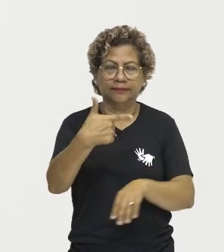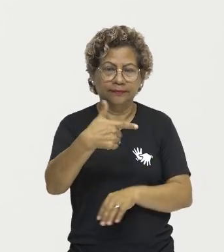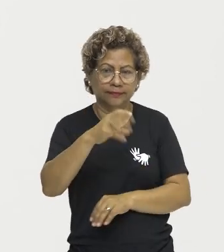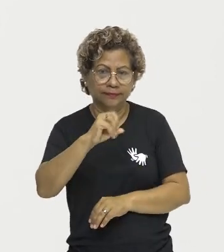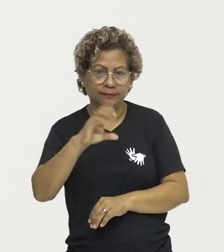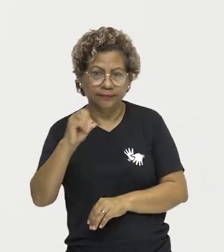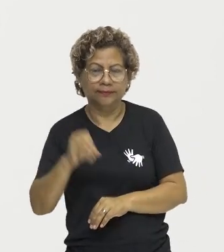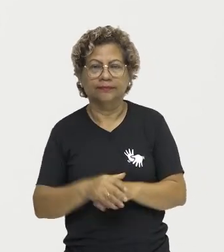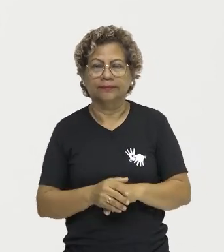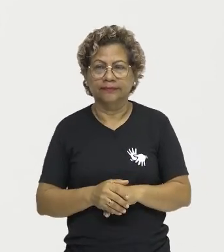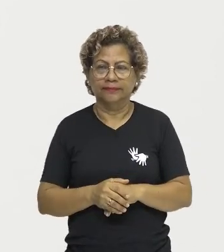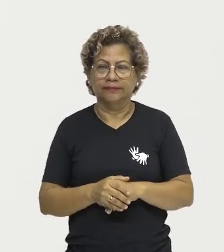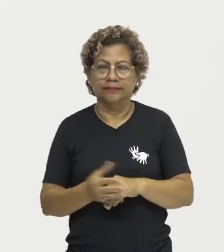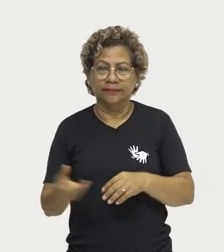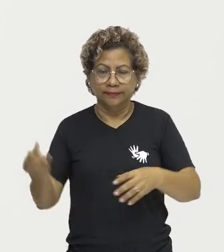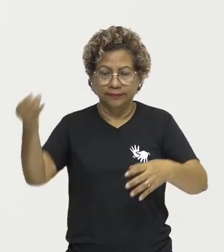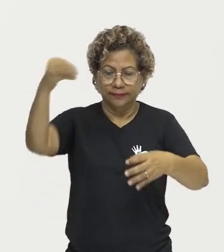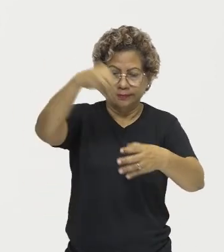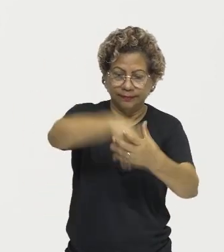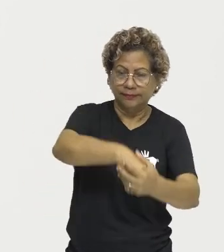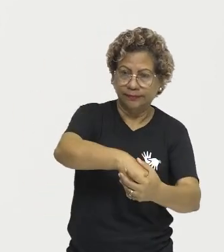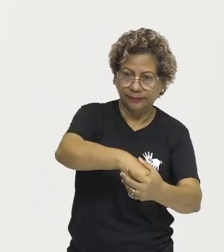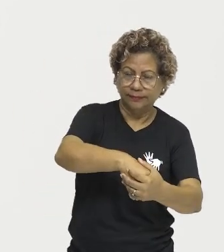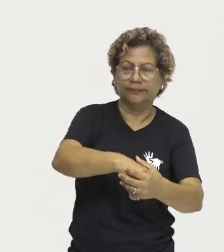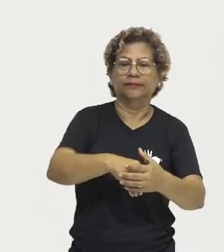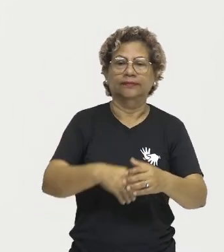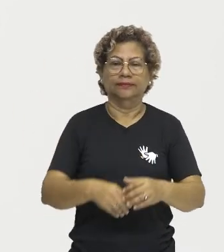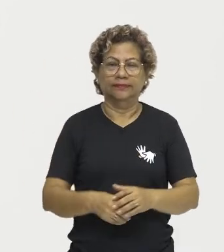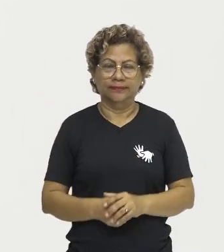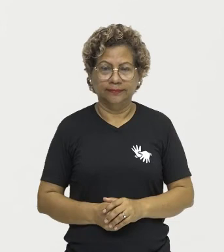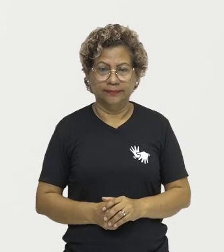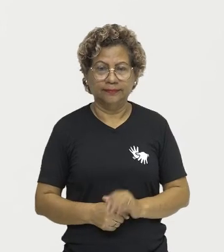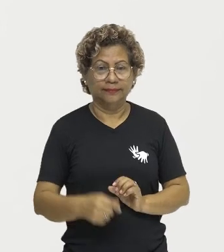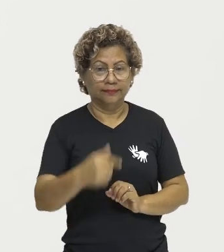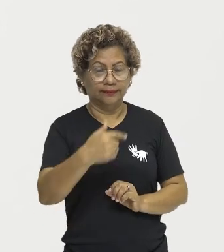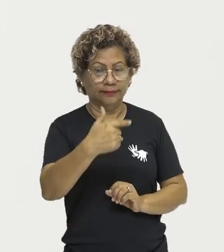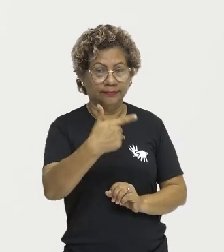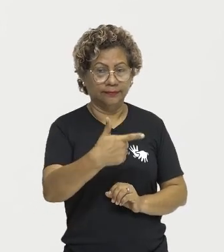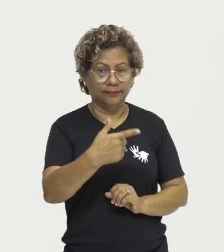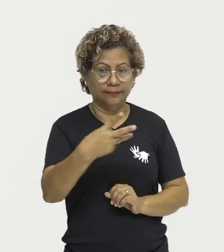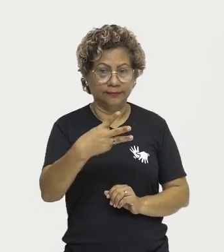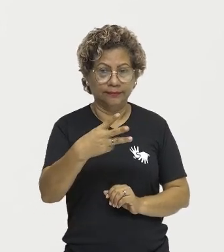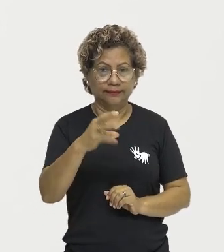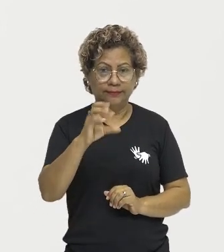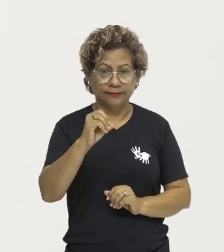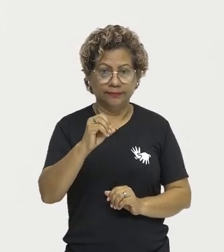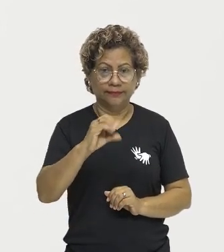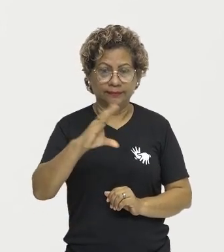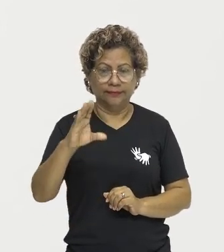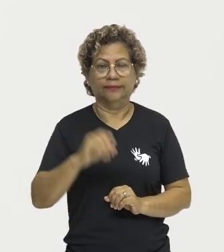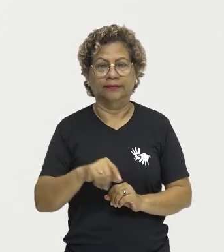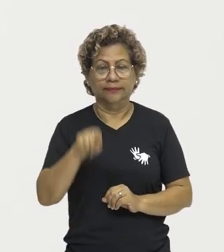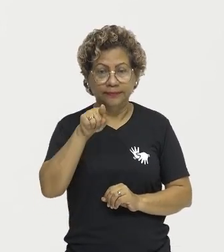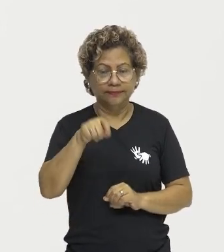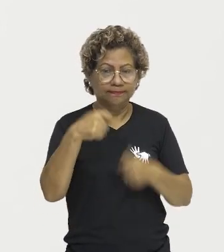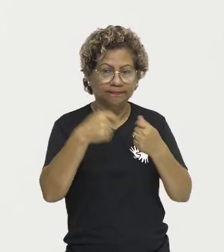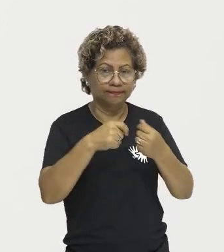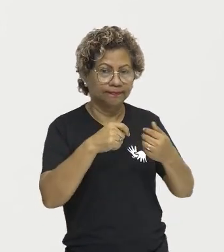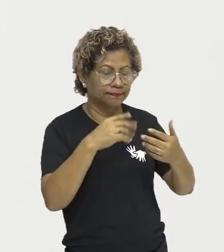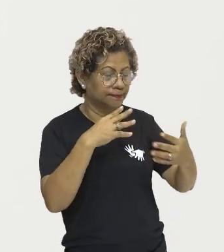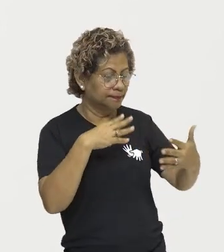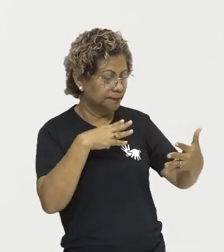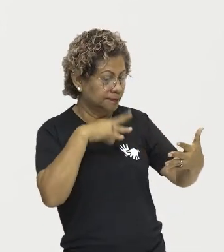é mergulhada dentro de um recipiente. Não esqueçam, sempre você coloca os dados. Por